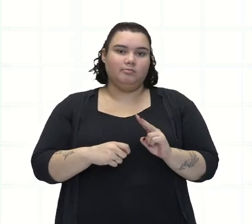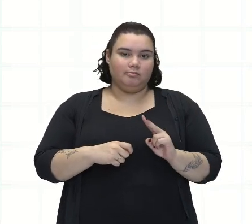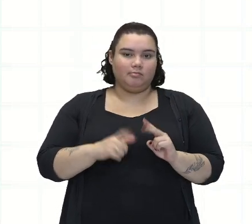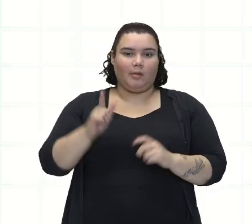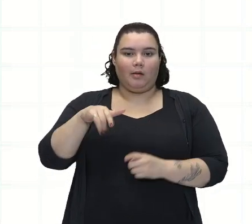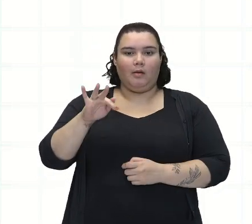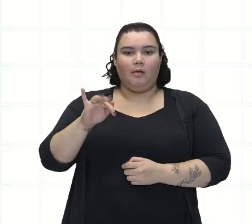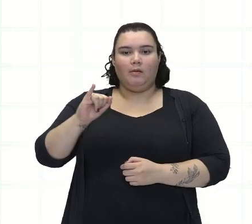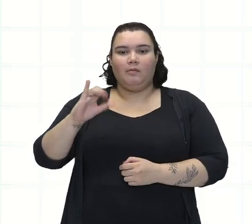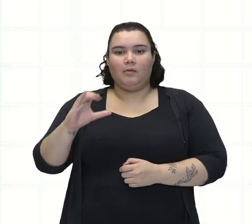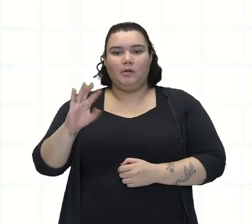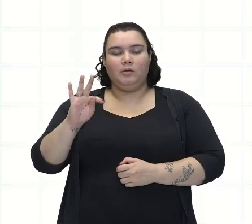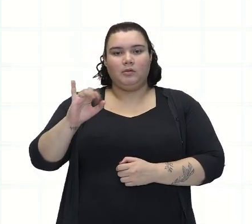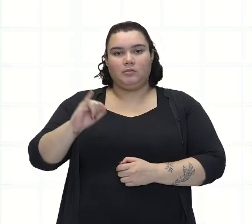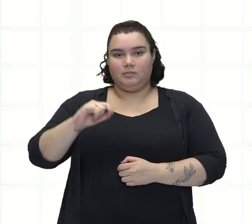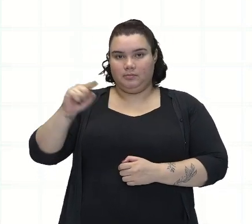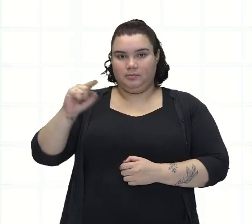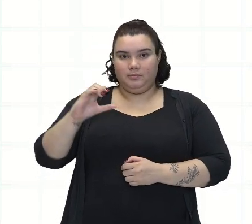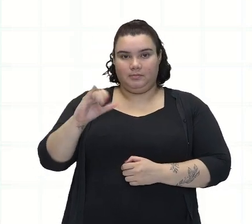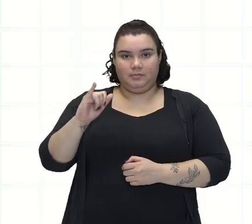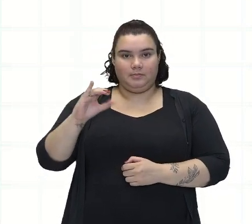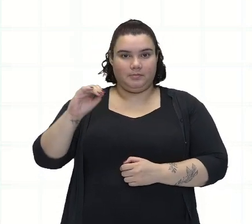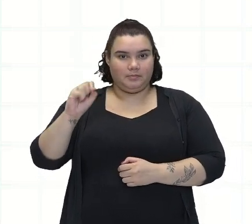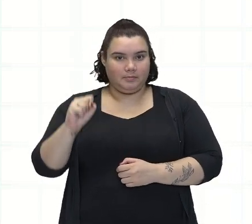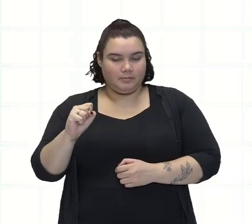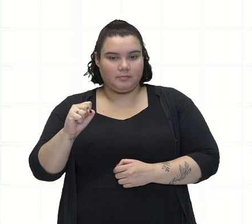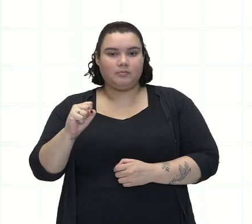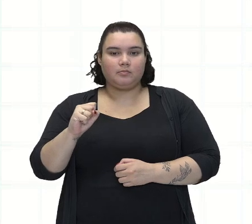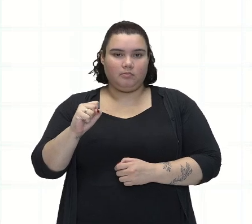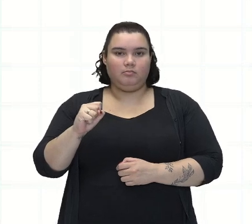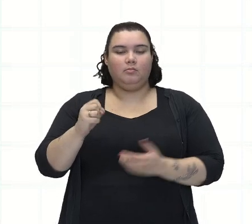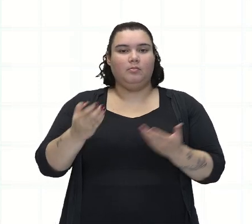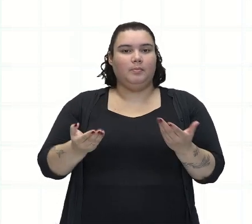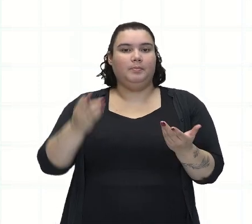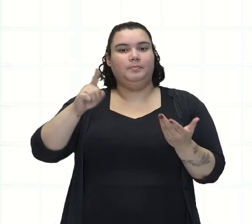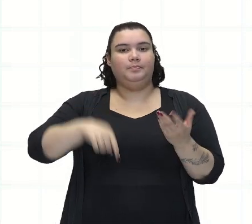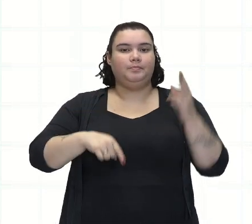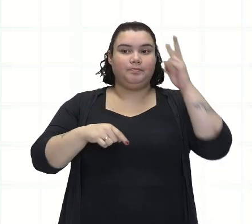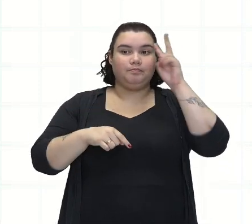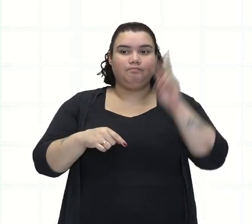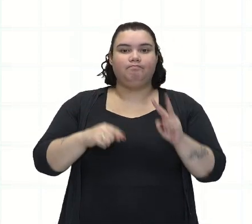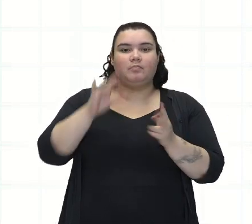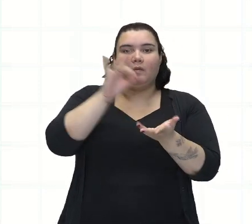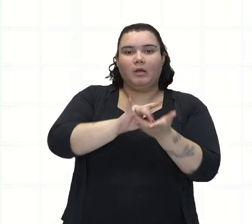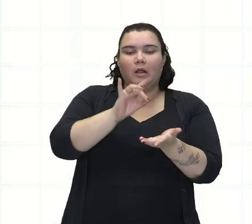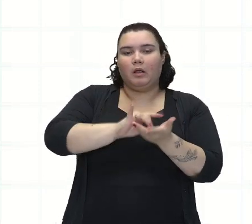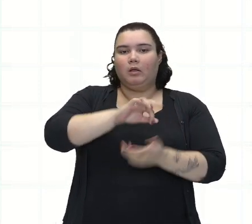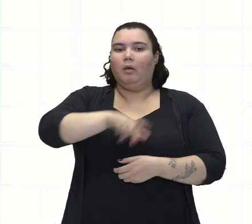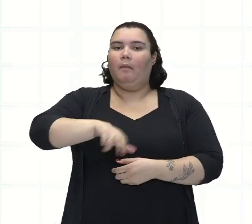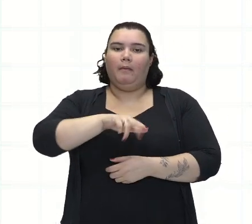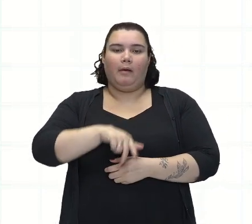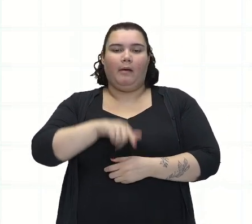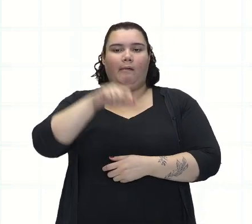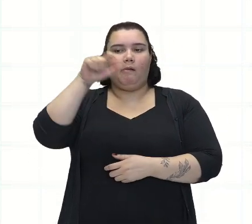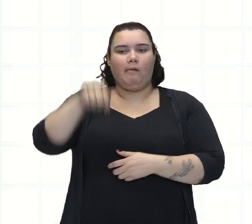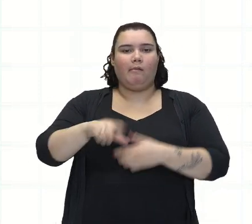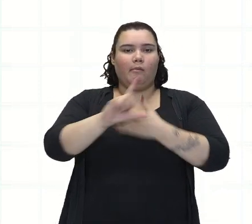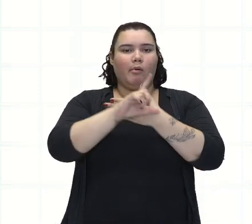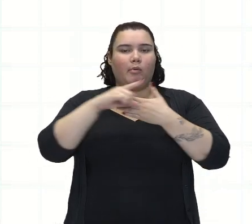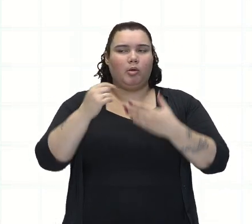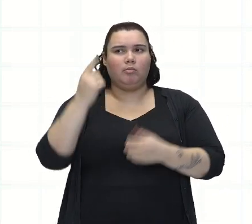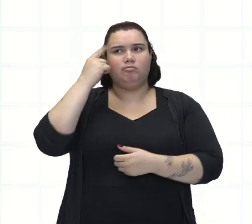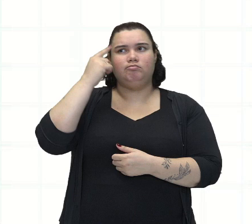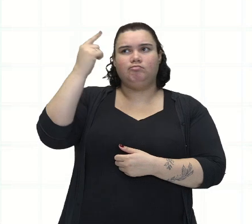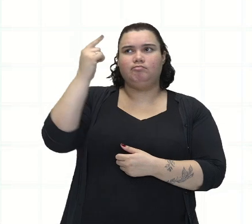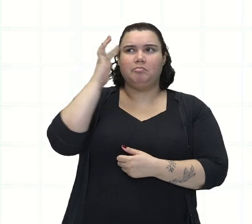fictícios, professora? São histórias imaginárias, né? O autor vai, escreve um